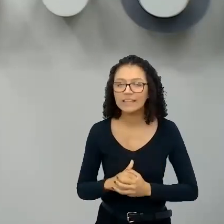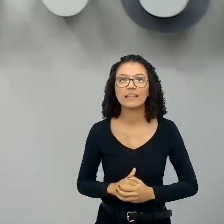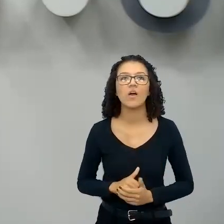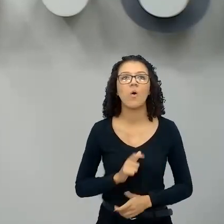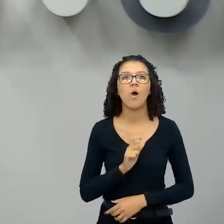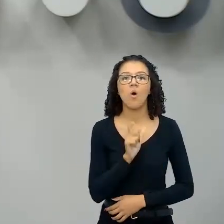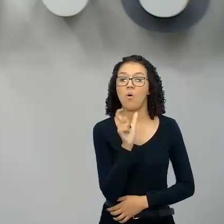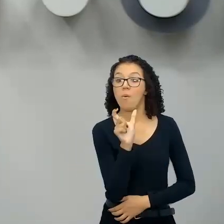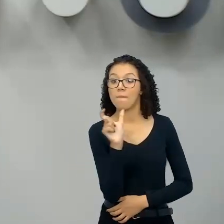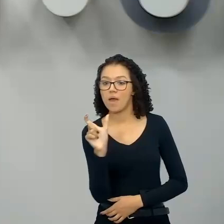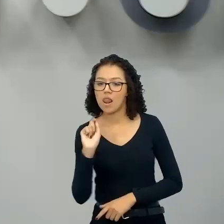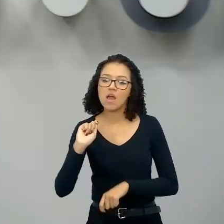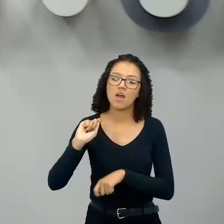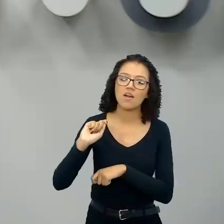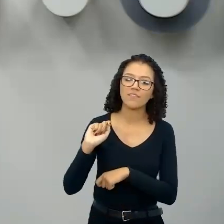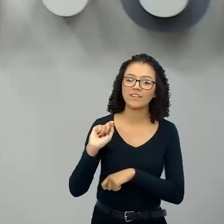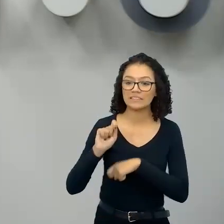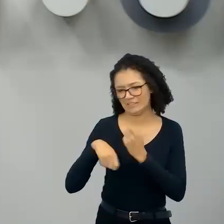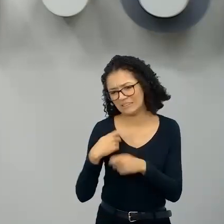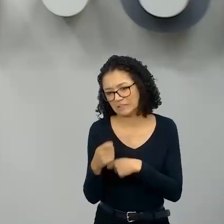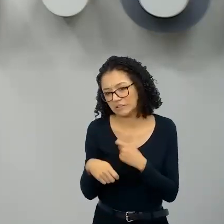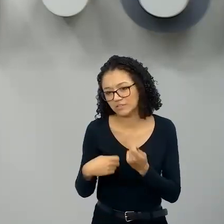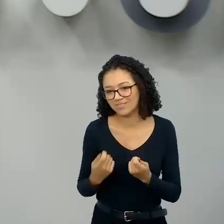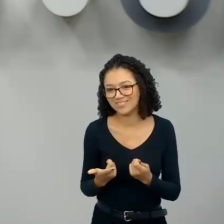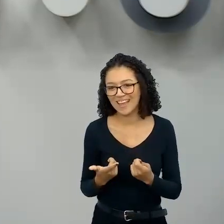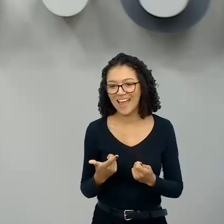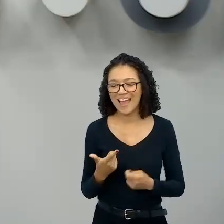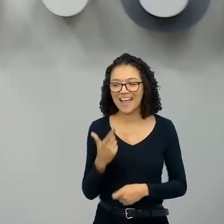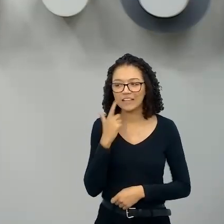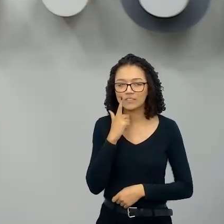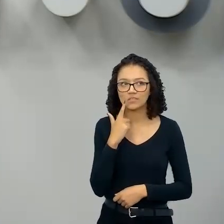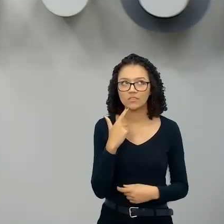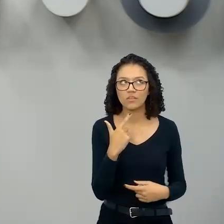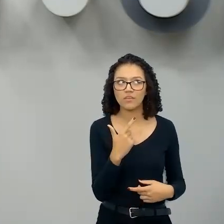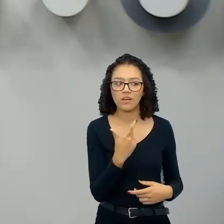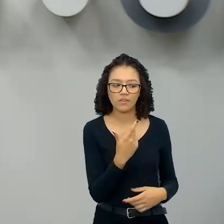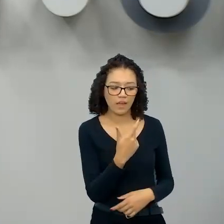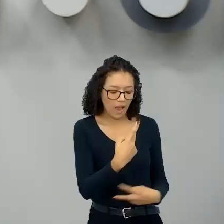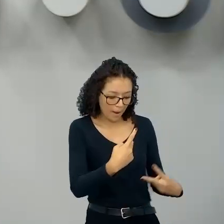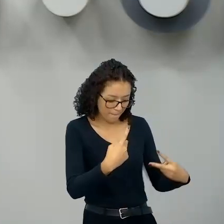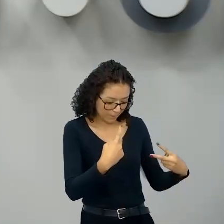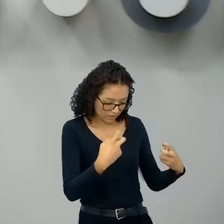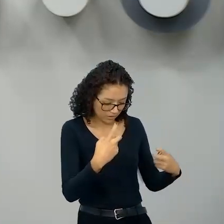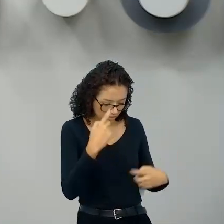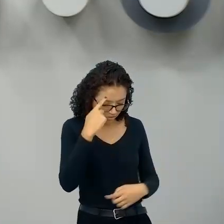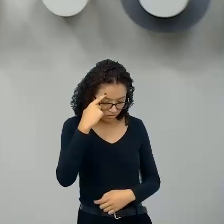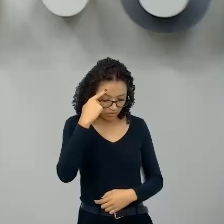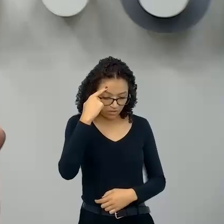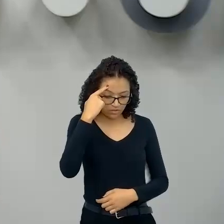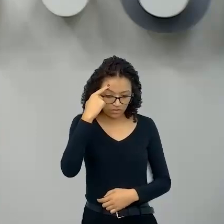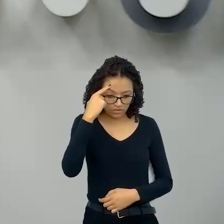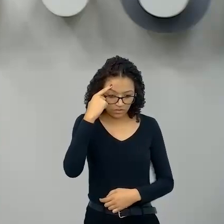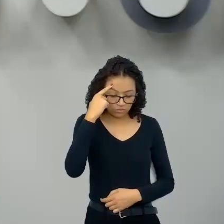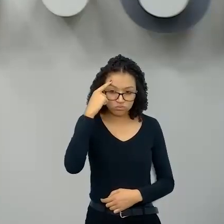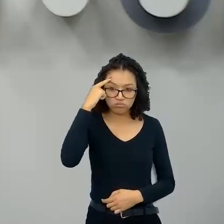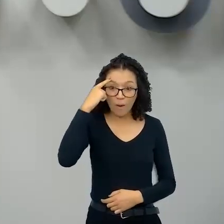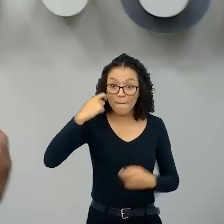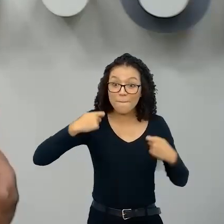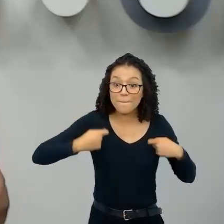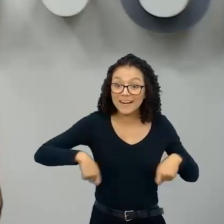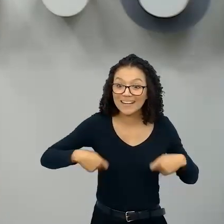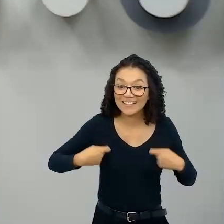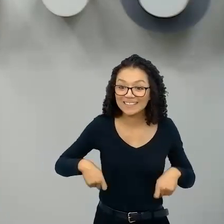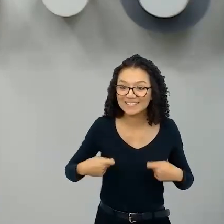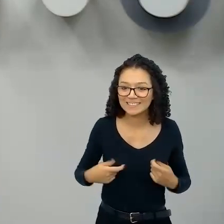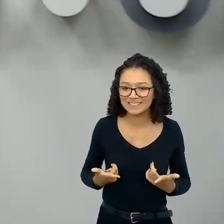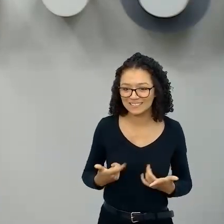palavras, que há intenções que vão levar essa criança, esse jovem, ao risco de sofrer outros tipos